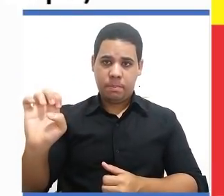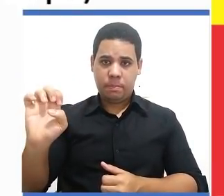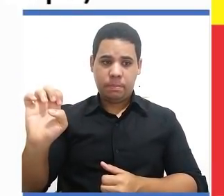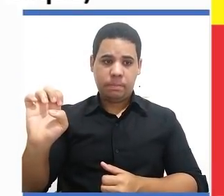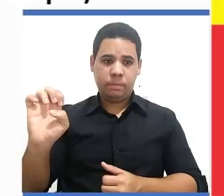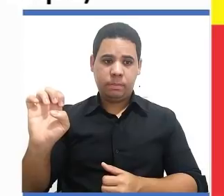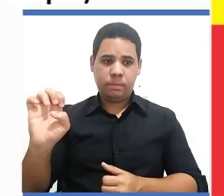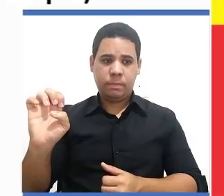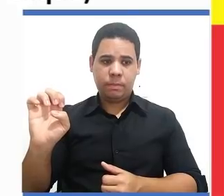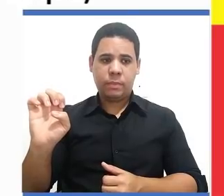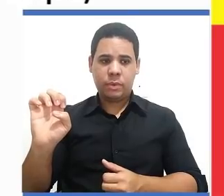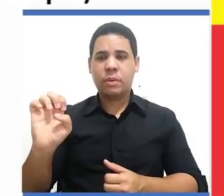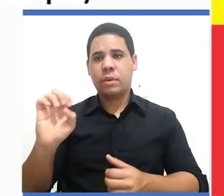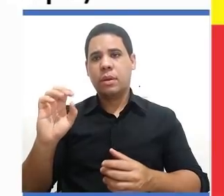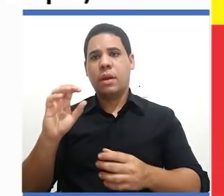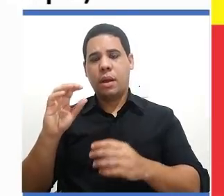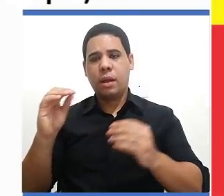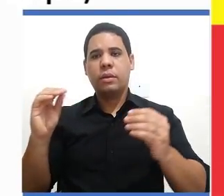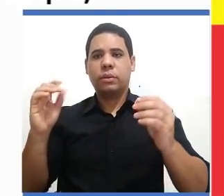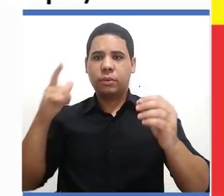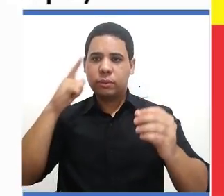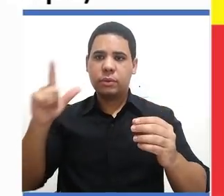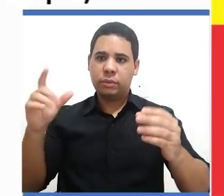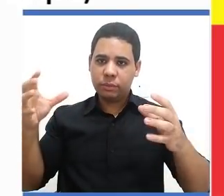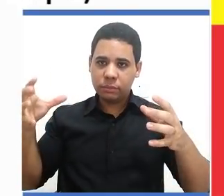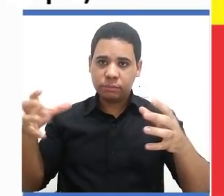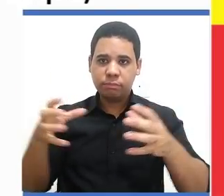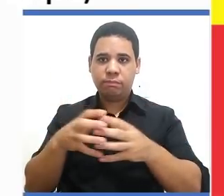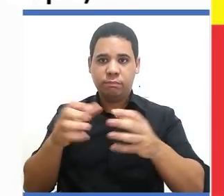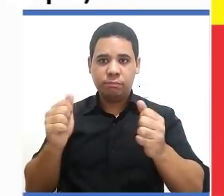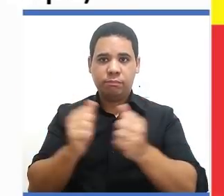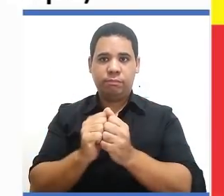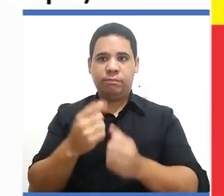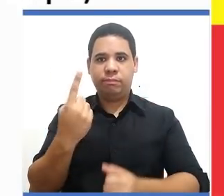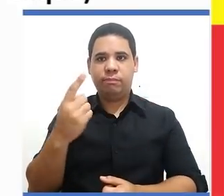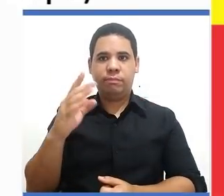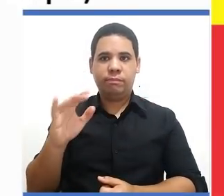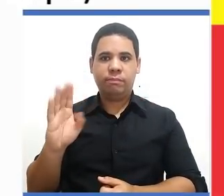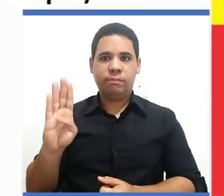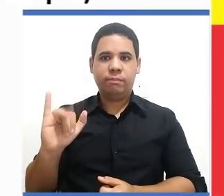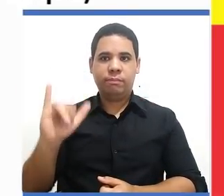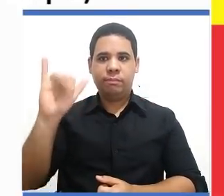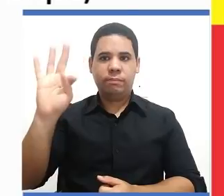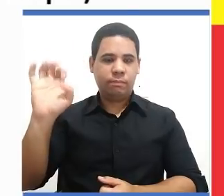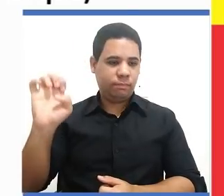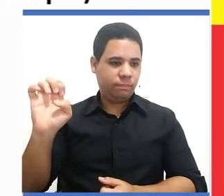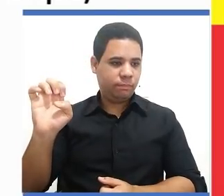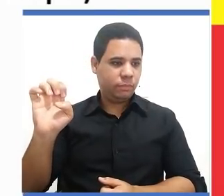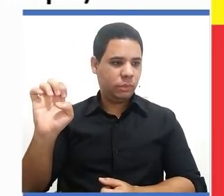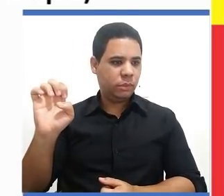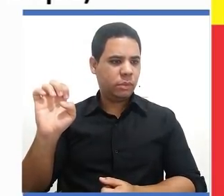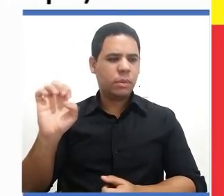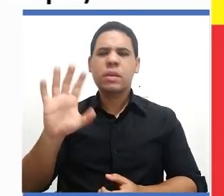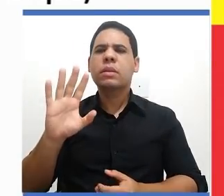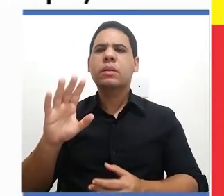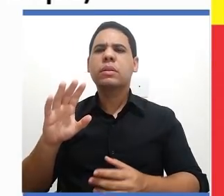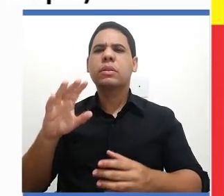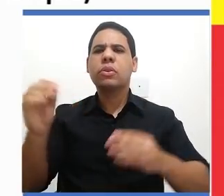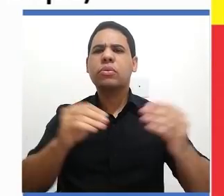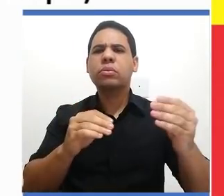1024 bytes, já transforma em kilobyte. E se a gente aumentar de novo, 1024